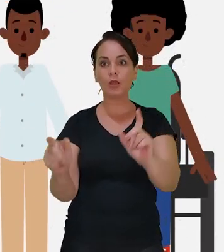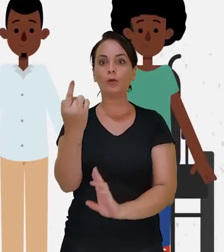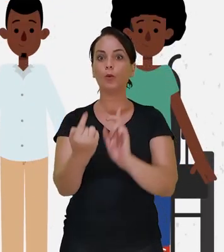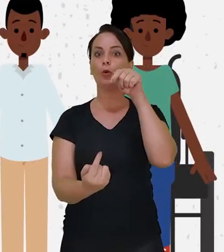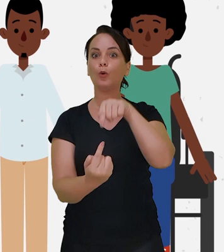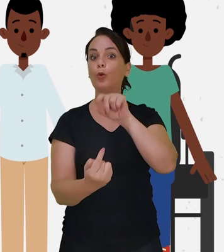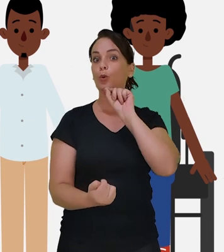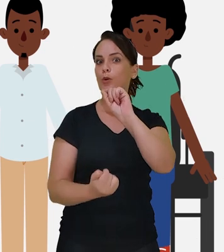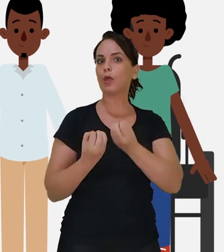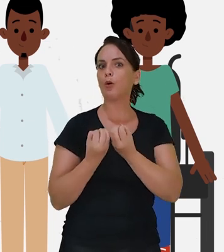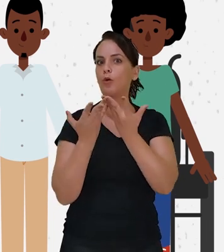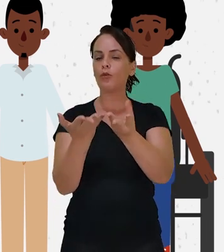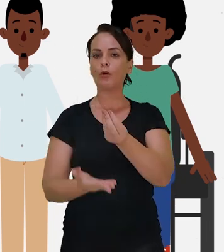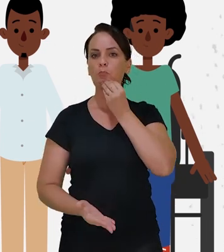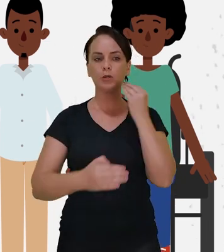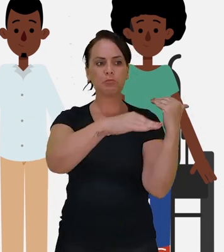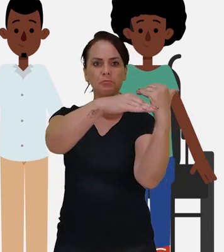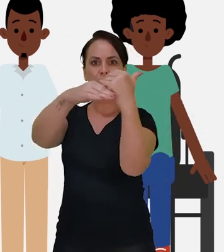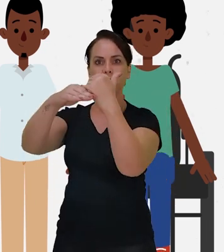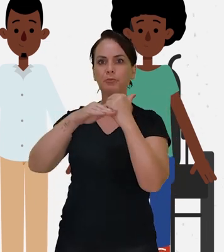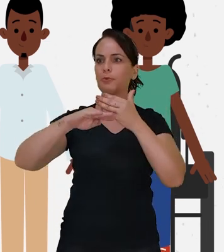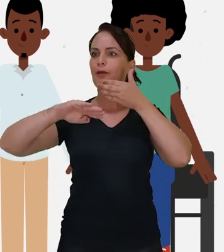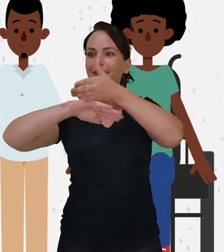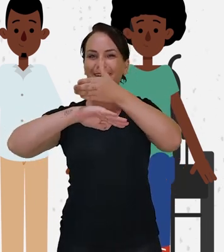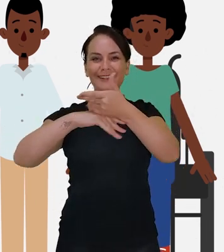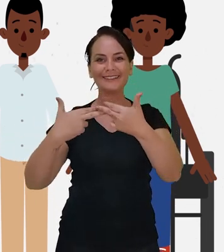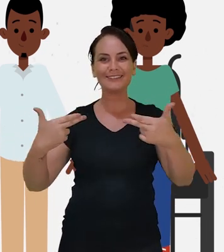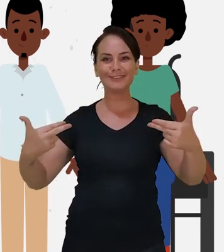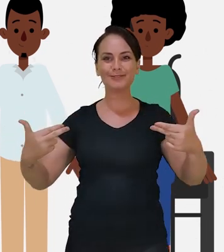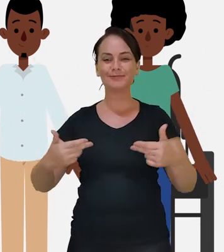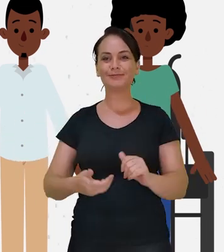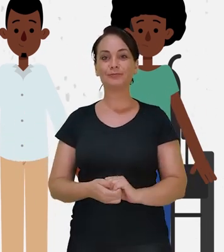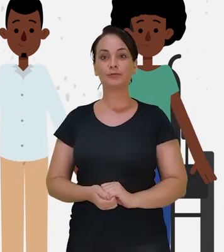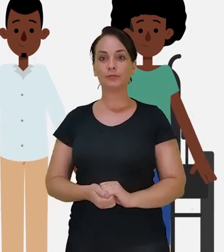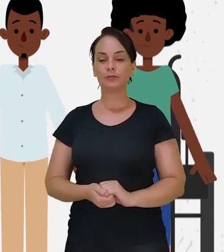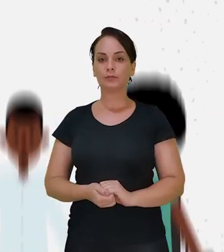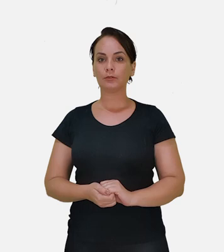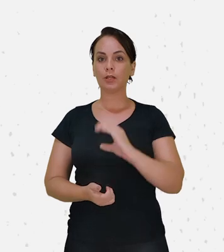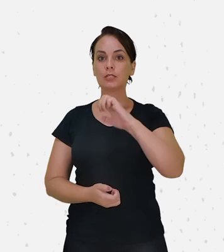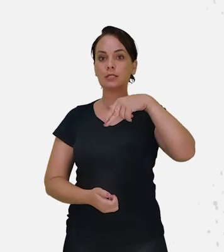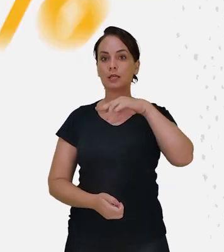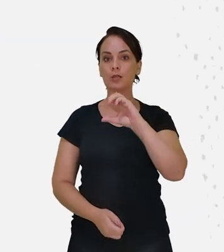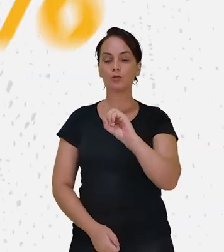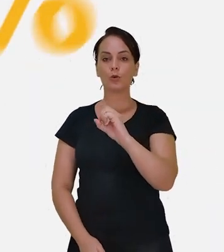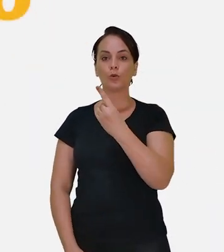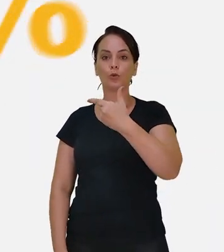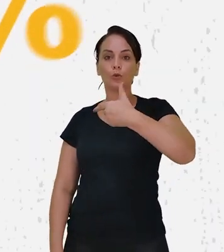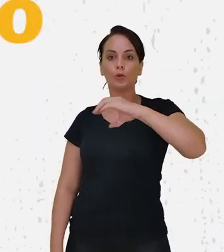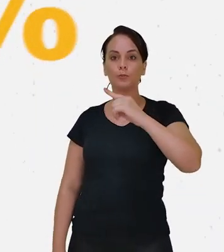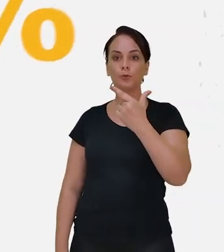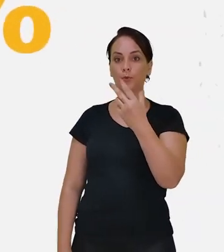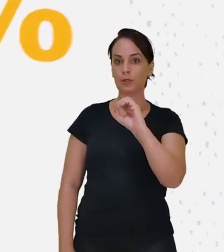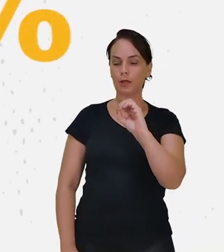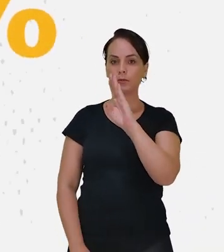é oferecer oportunidades iguais de acesso a bens e serviços. No censo de 2010, segundo o